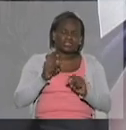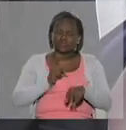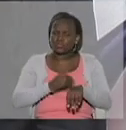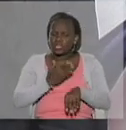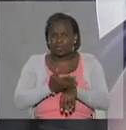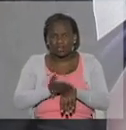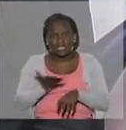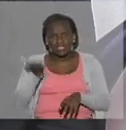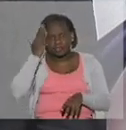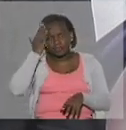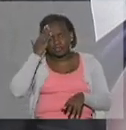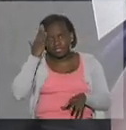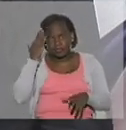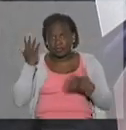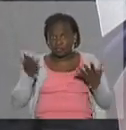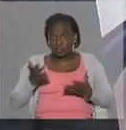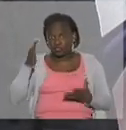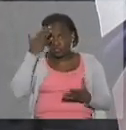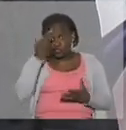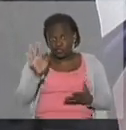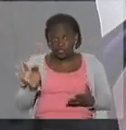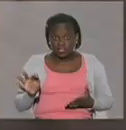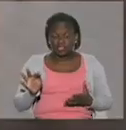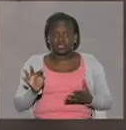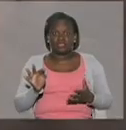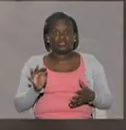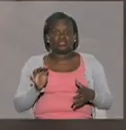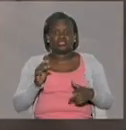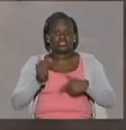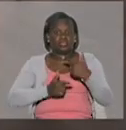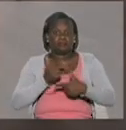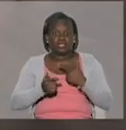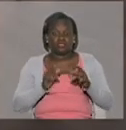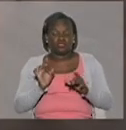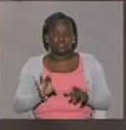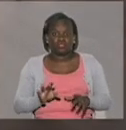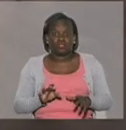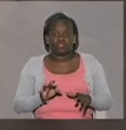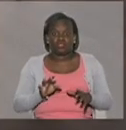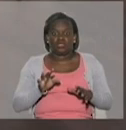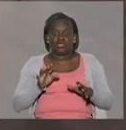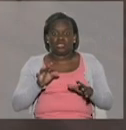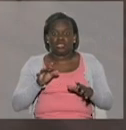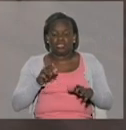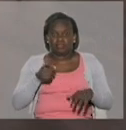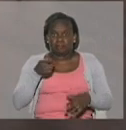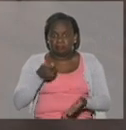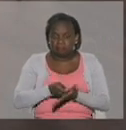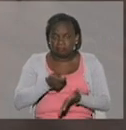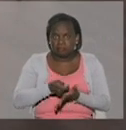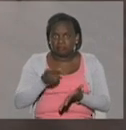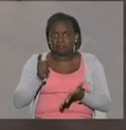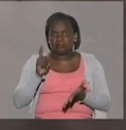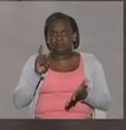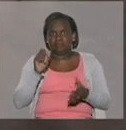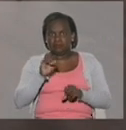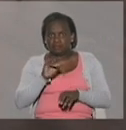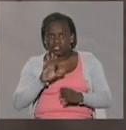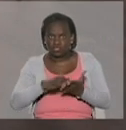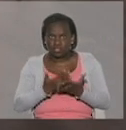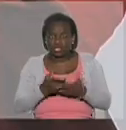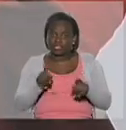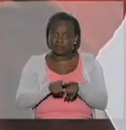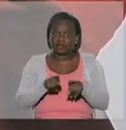tempo inteiro, né? E a filosofia hoje em dia, ela não trabalha apenas daquela forma teórica. A gente tem a